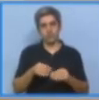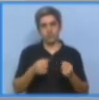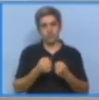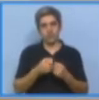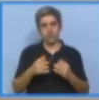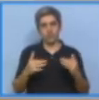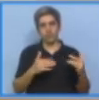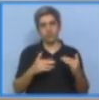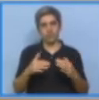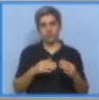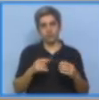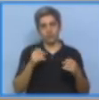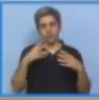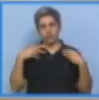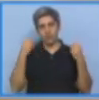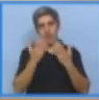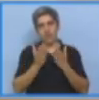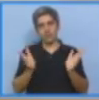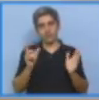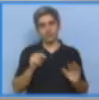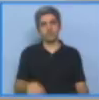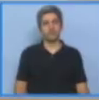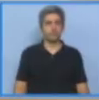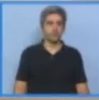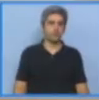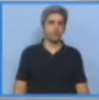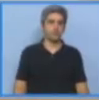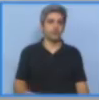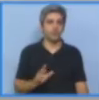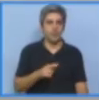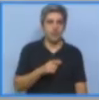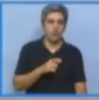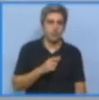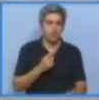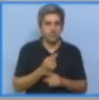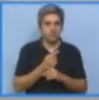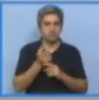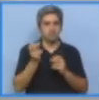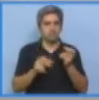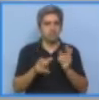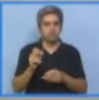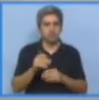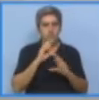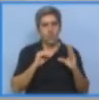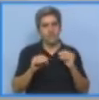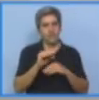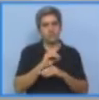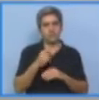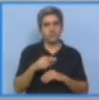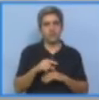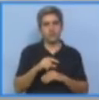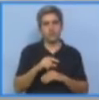e nesse espírito aberto também. E já há frutos, porque pelas reações e pelas conversas que têm